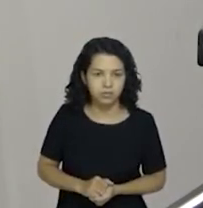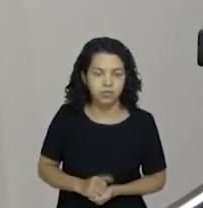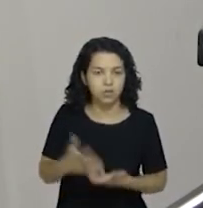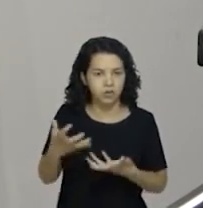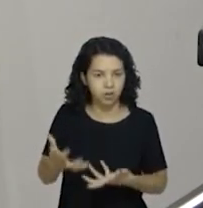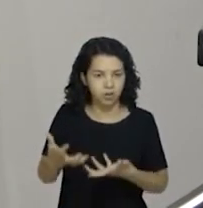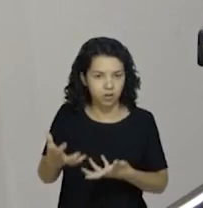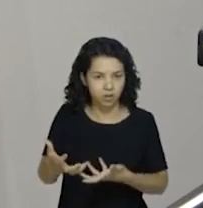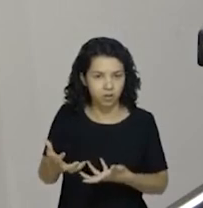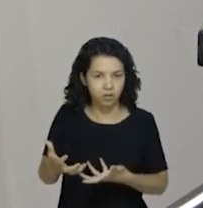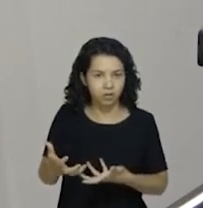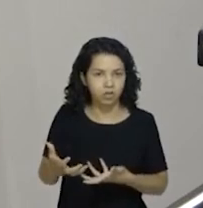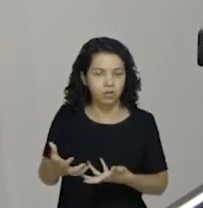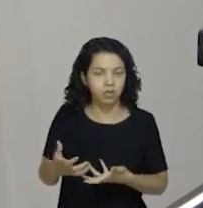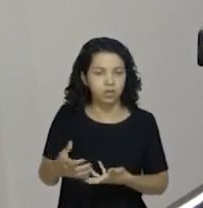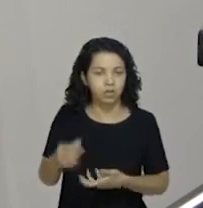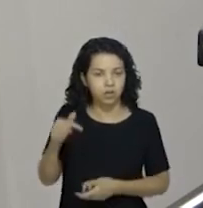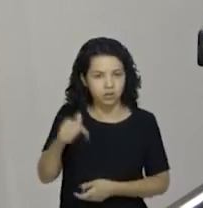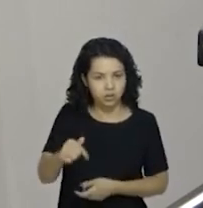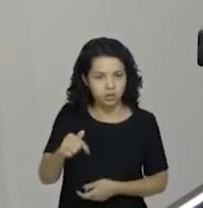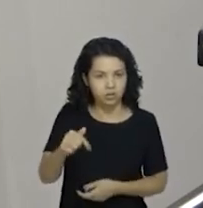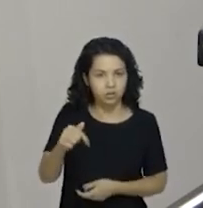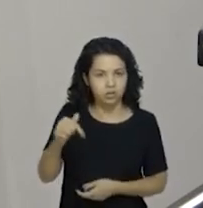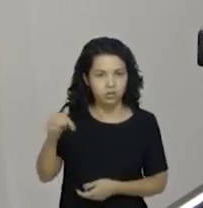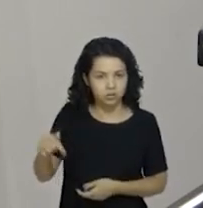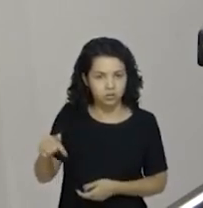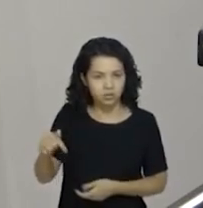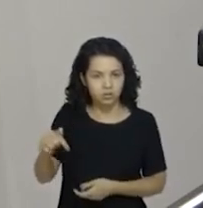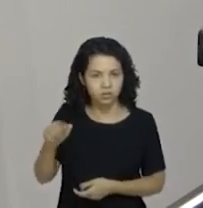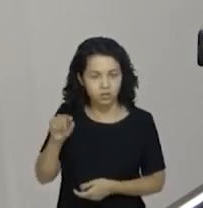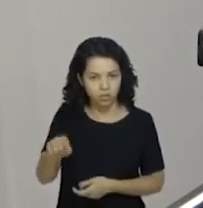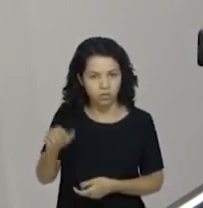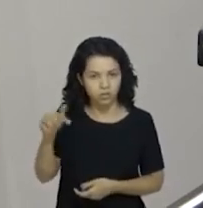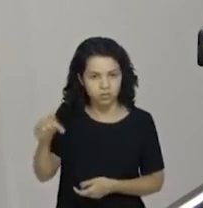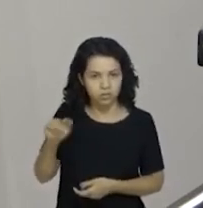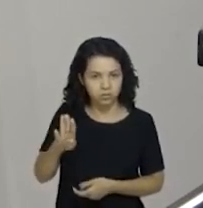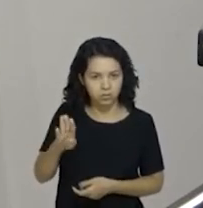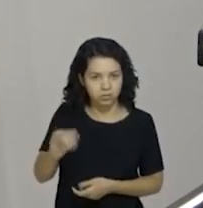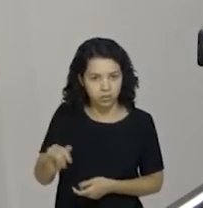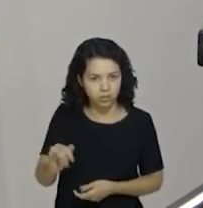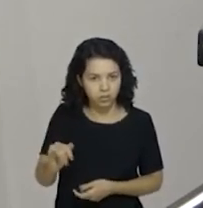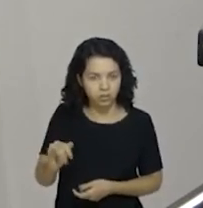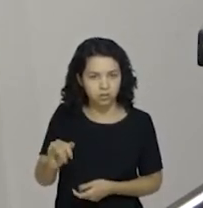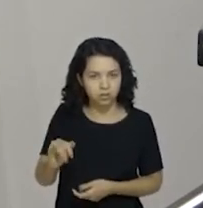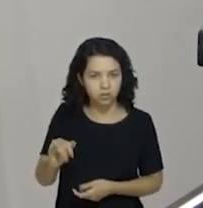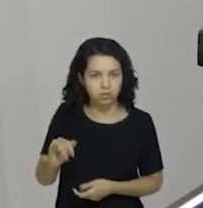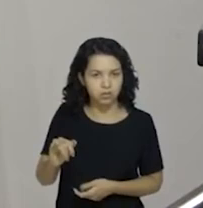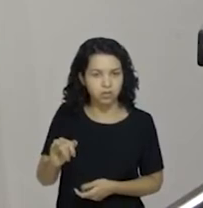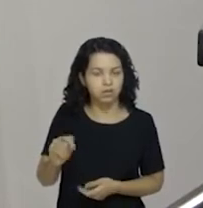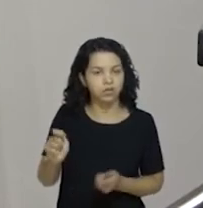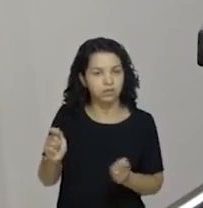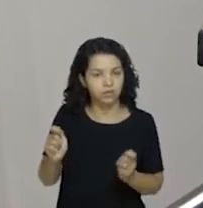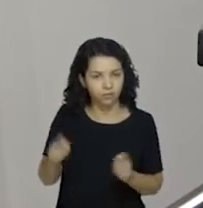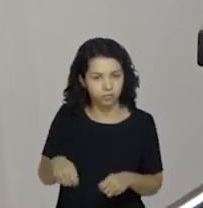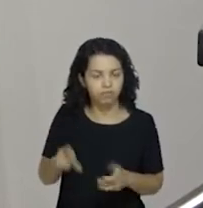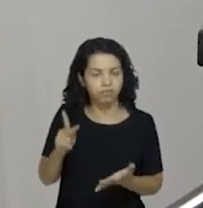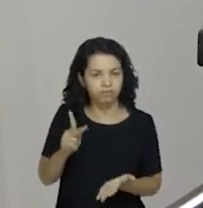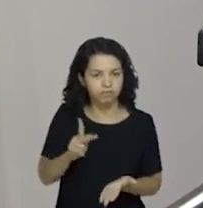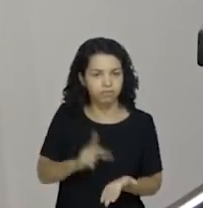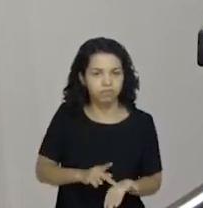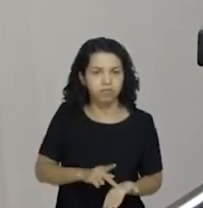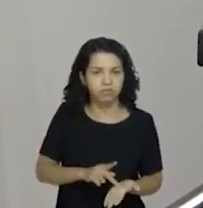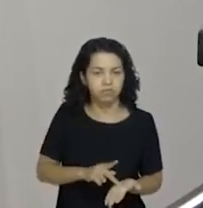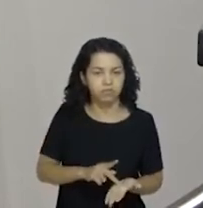que esse 77.7 bilhões realmente estejam